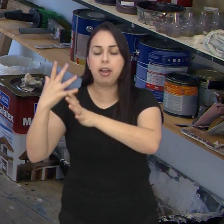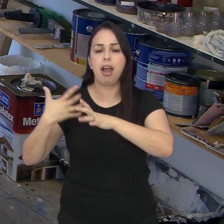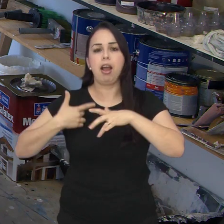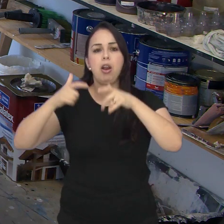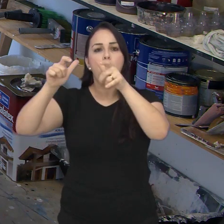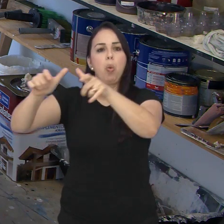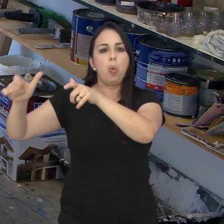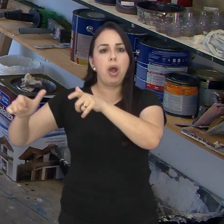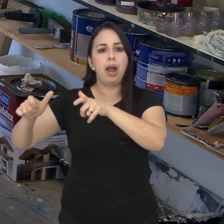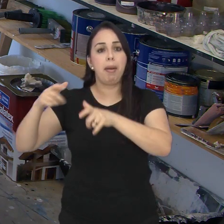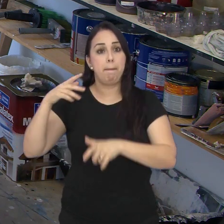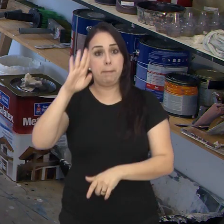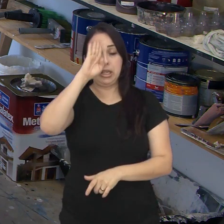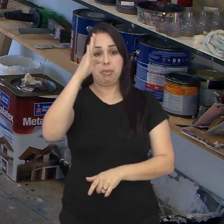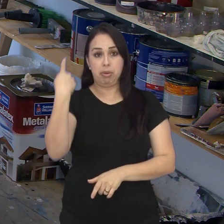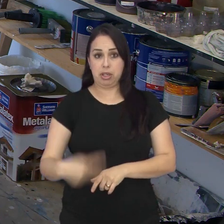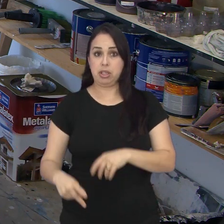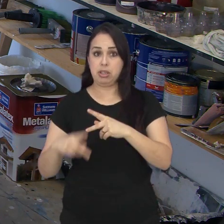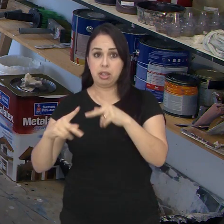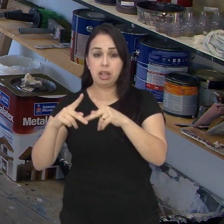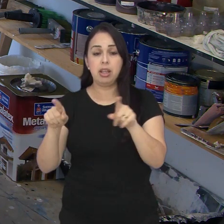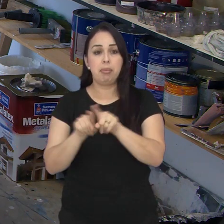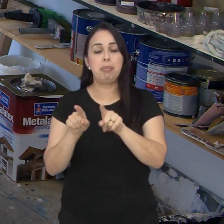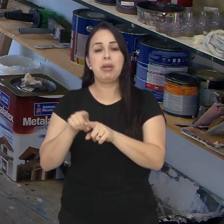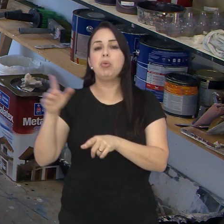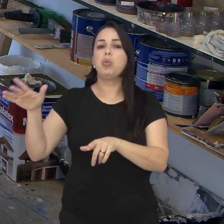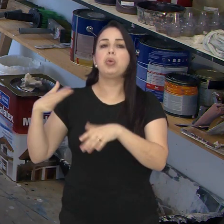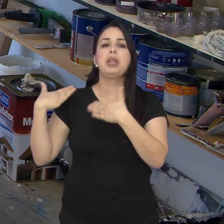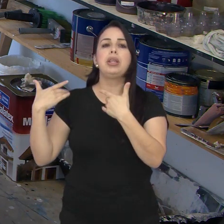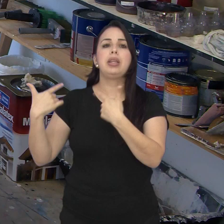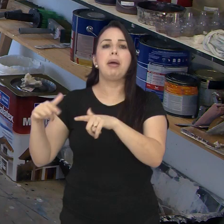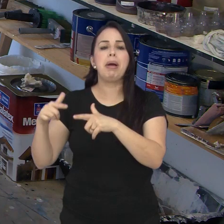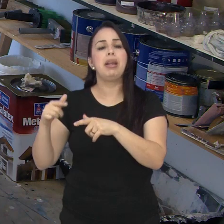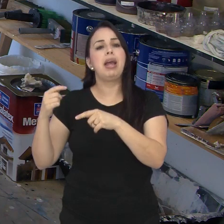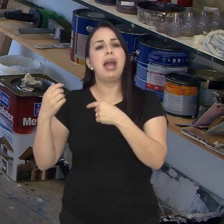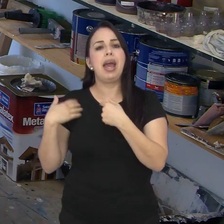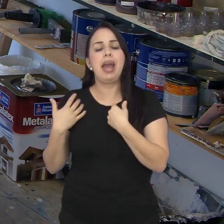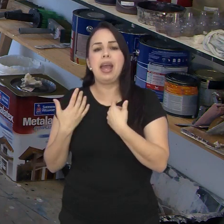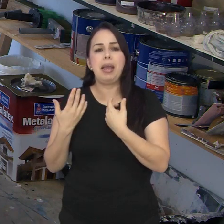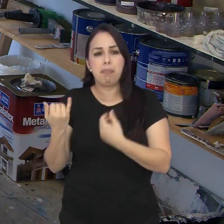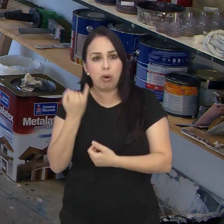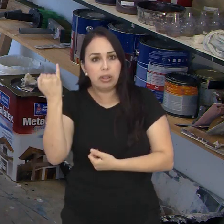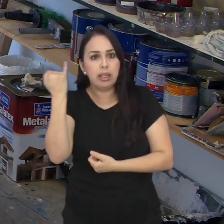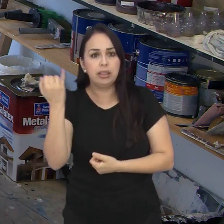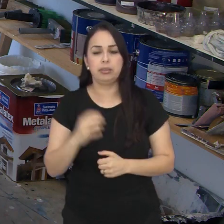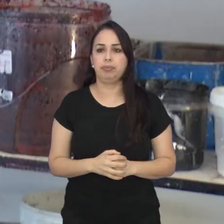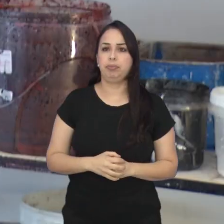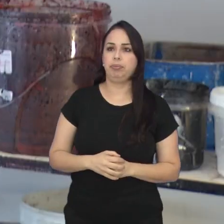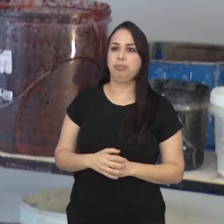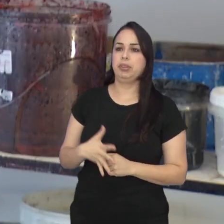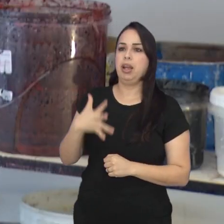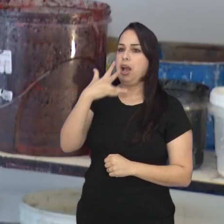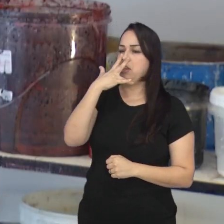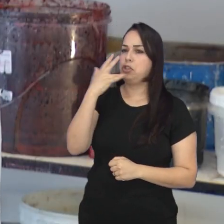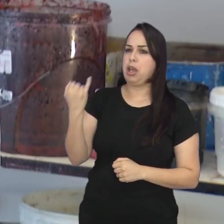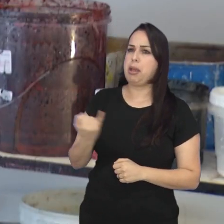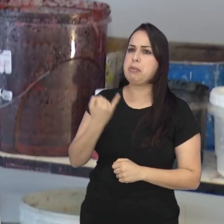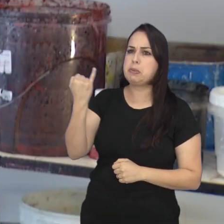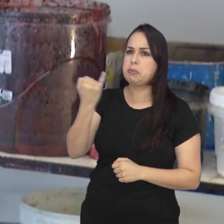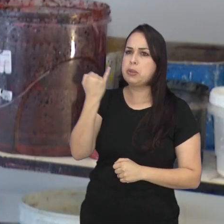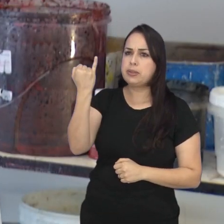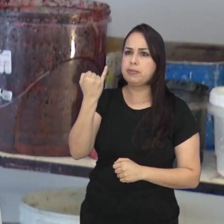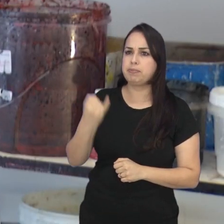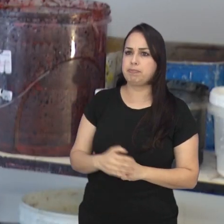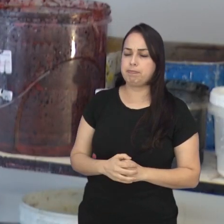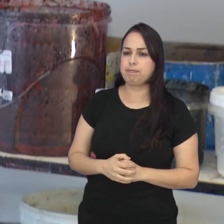principalmente pensando na nossa cidade, né? E do trabalho que é feito lá. É necessário? O que você acha? É super importante,